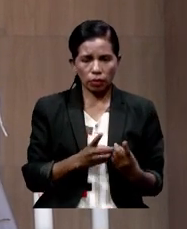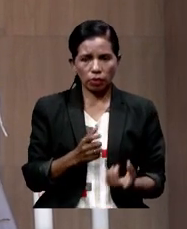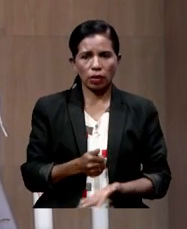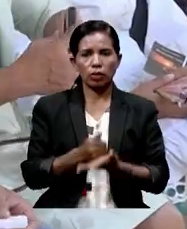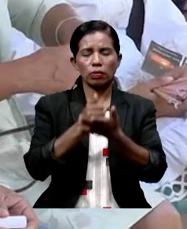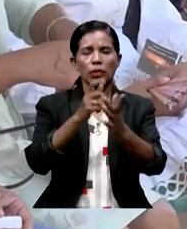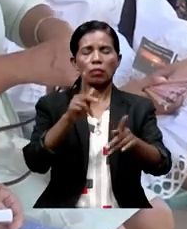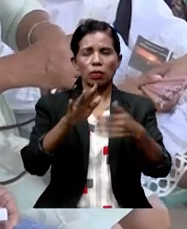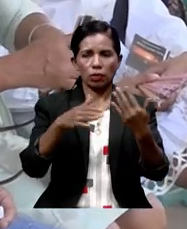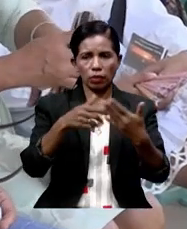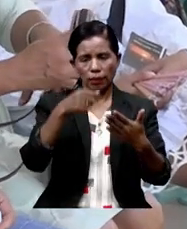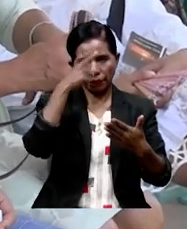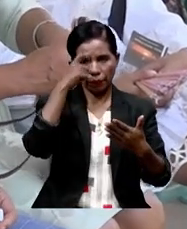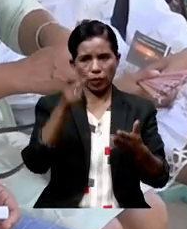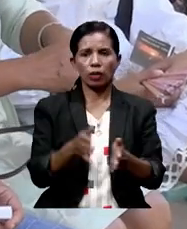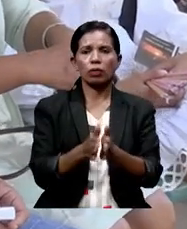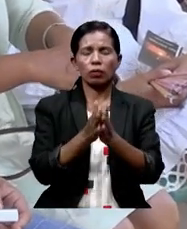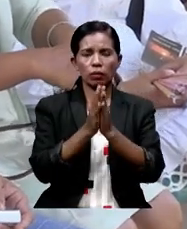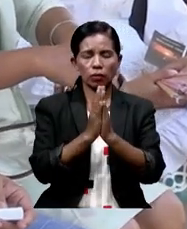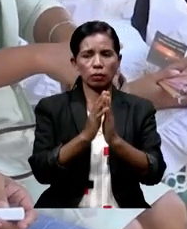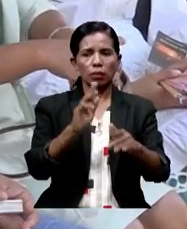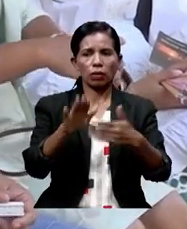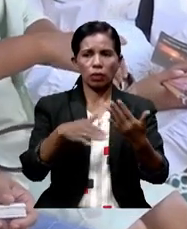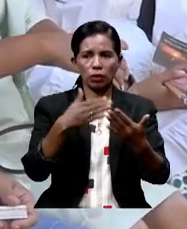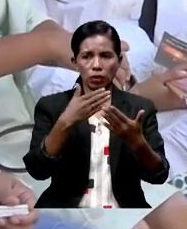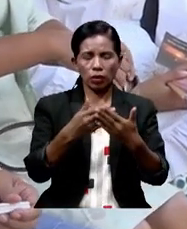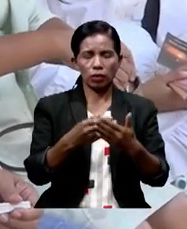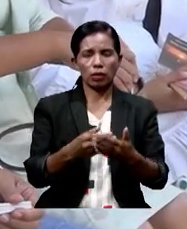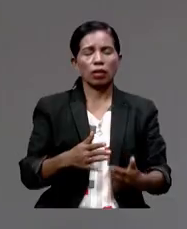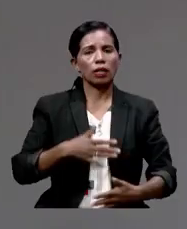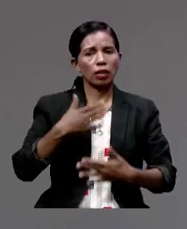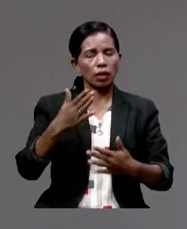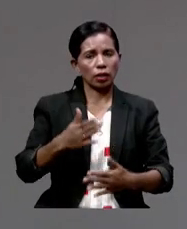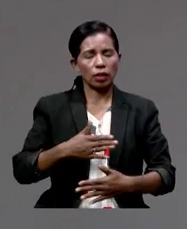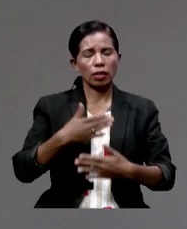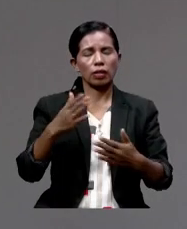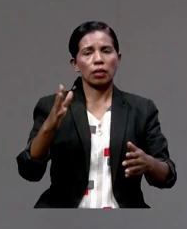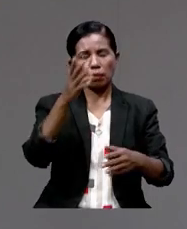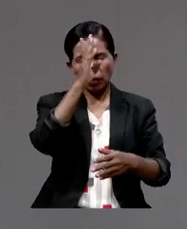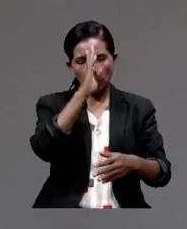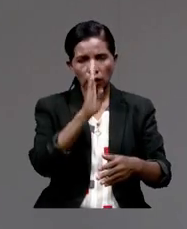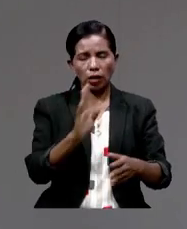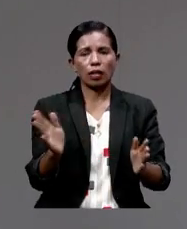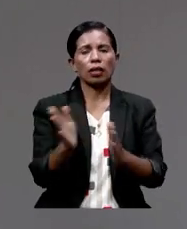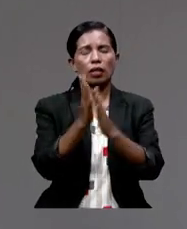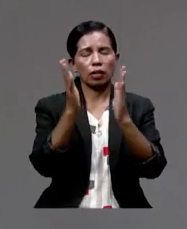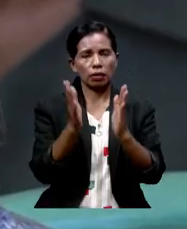Mahoto. Tamane, o suba devoto sira, a tua claque na Fátima Roma, que nia misericórdia, vai e